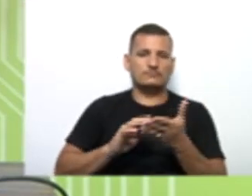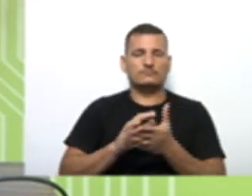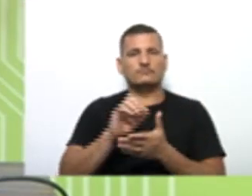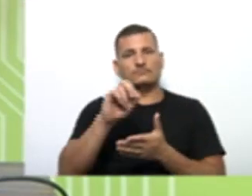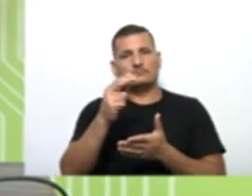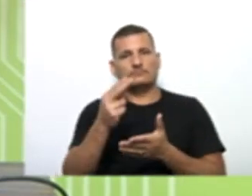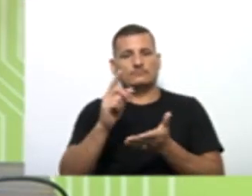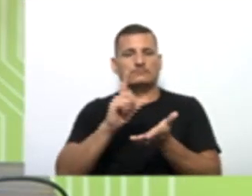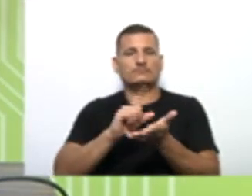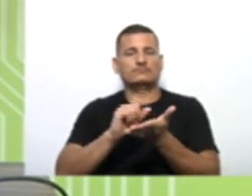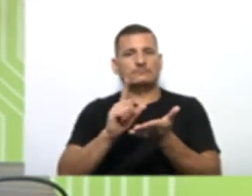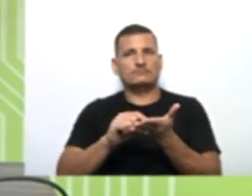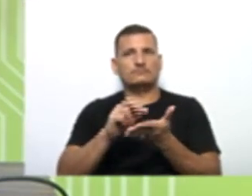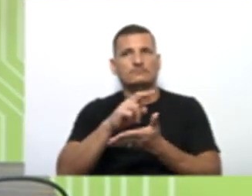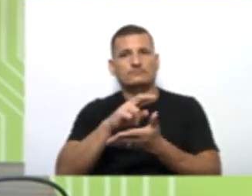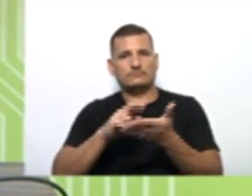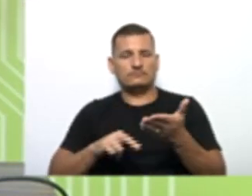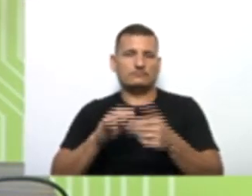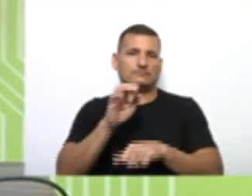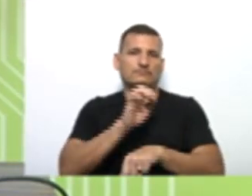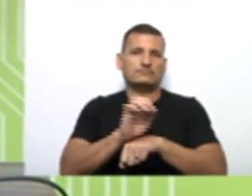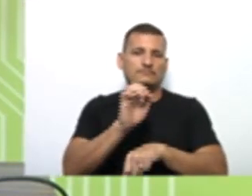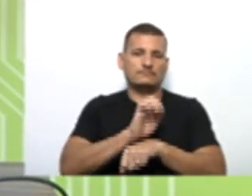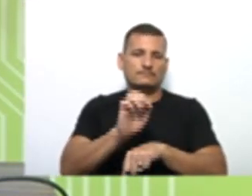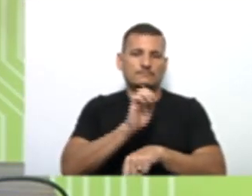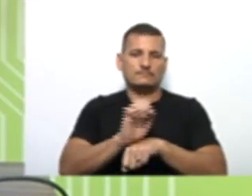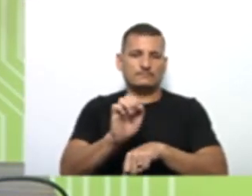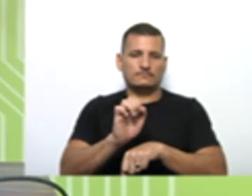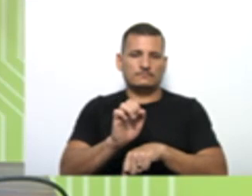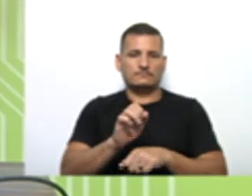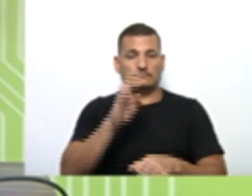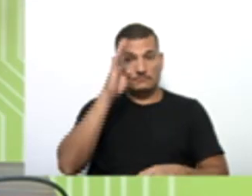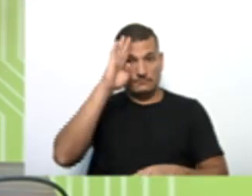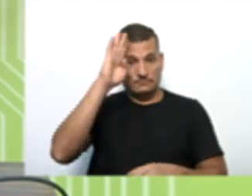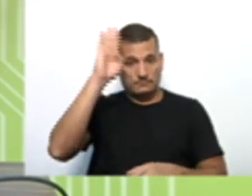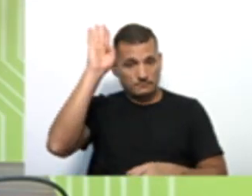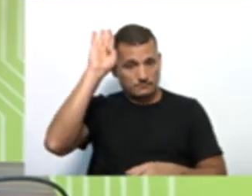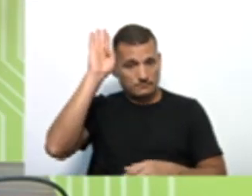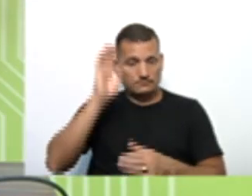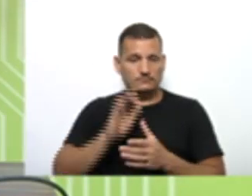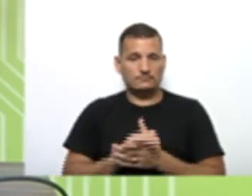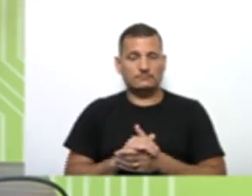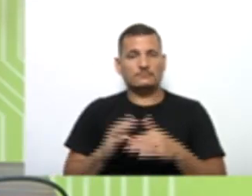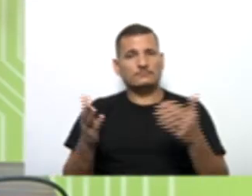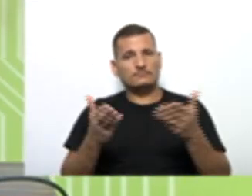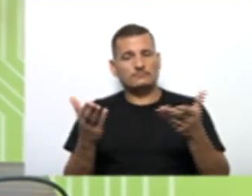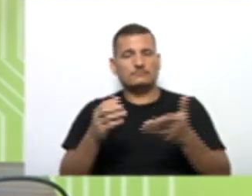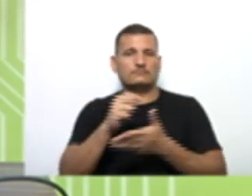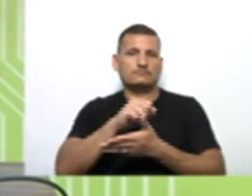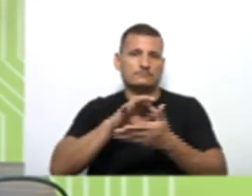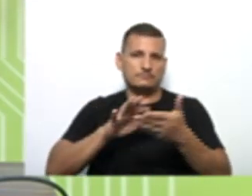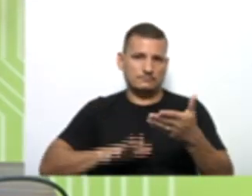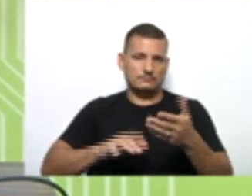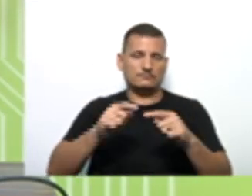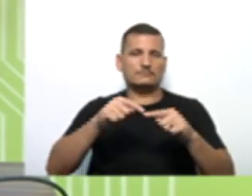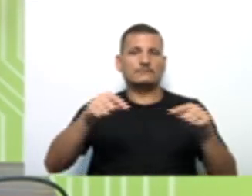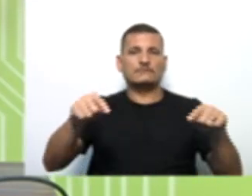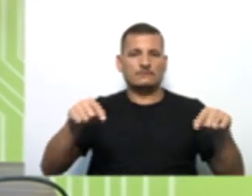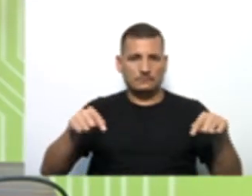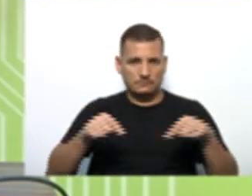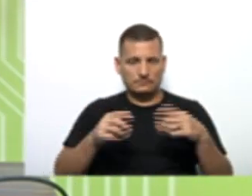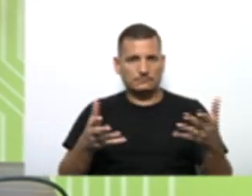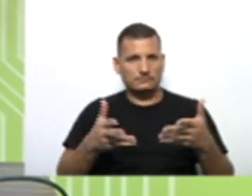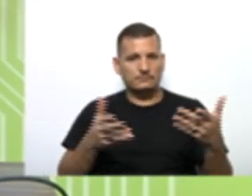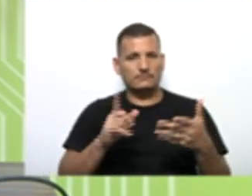o artigo, o relatório de estágio, que é a parte acadêmica. E a nossa atividade de sala é justamente isso. Nós vamos